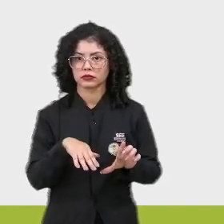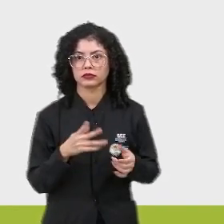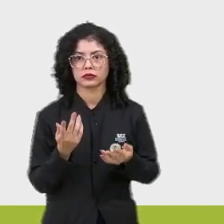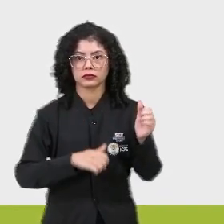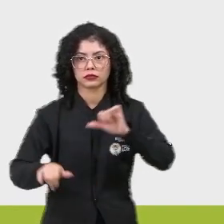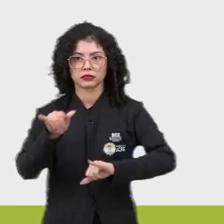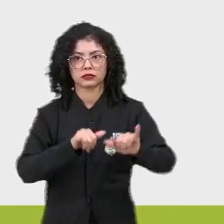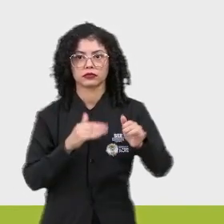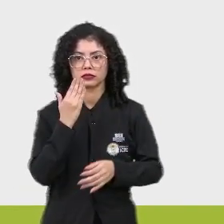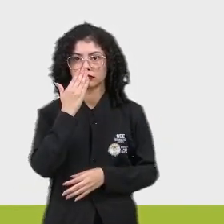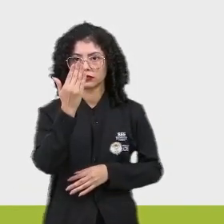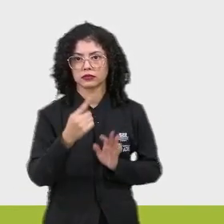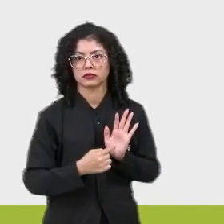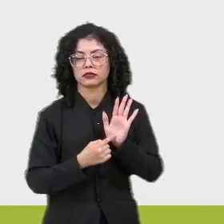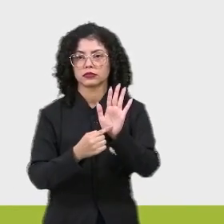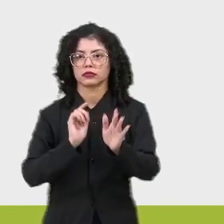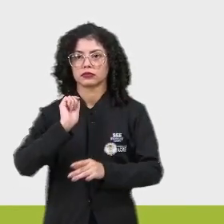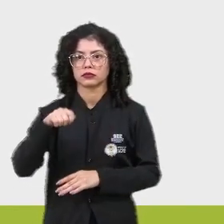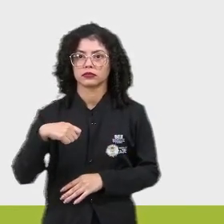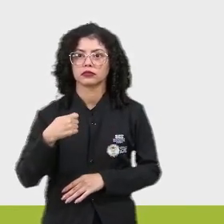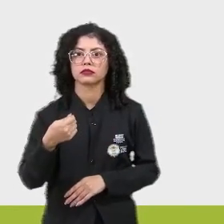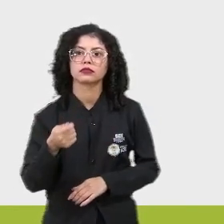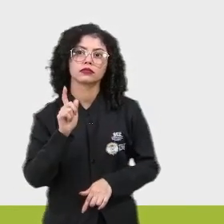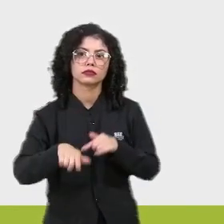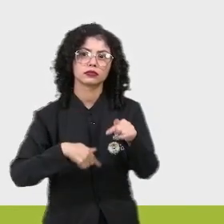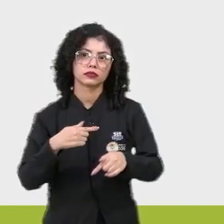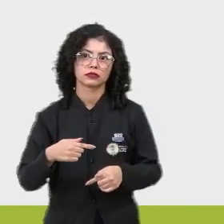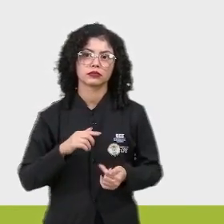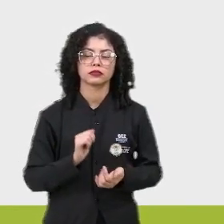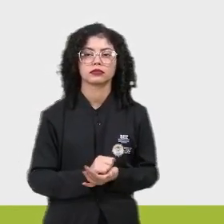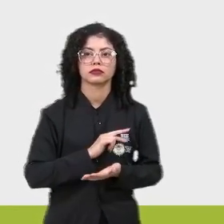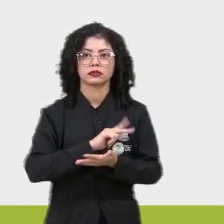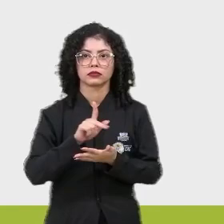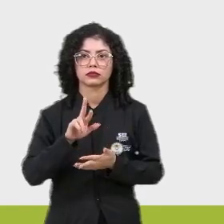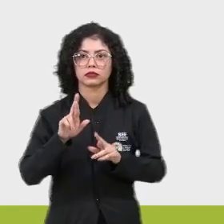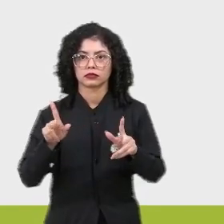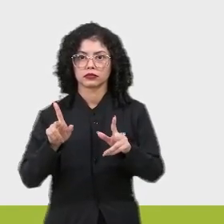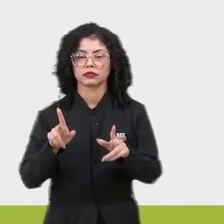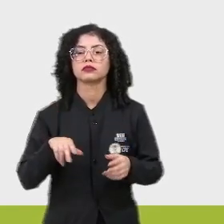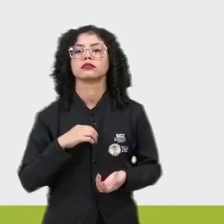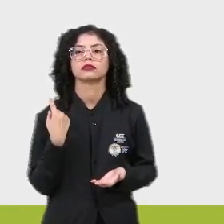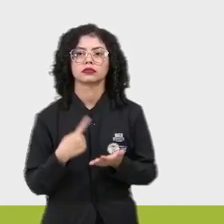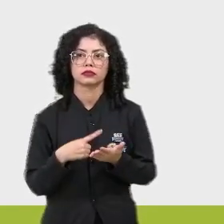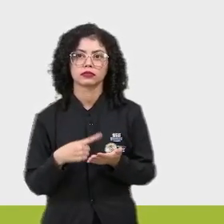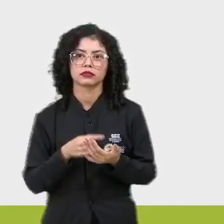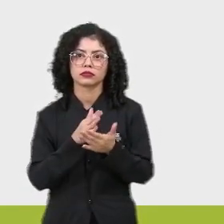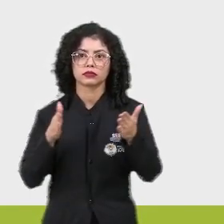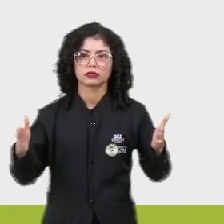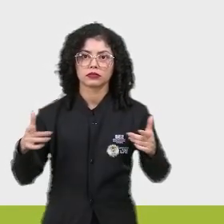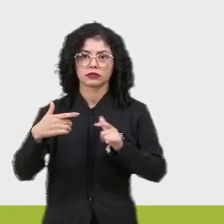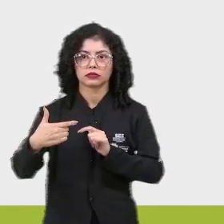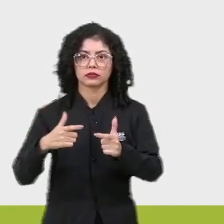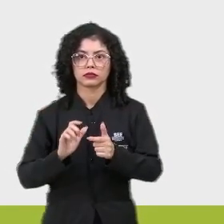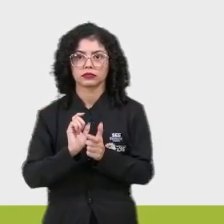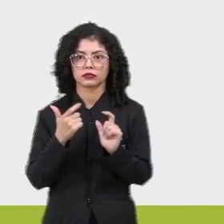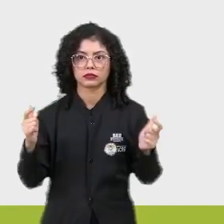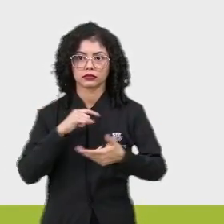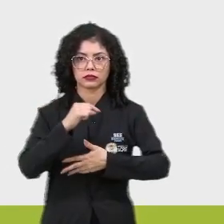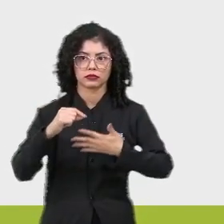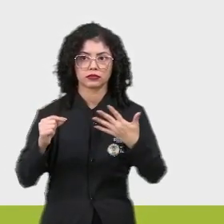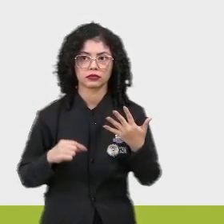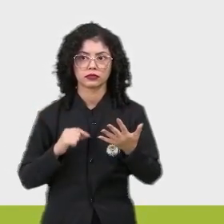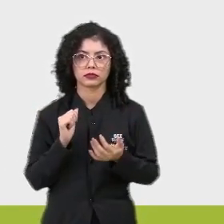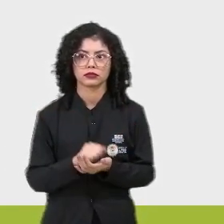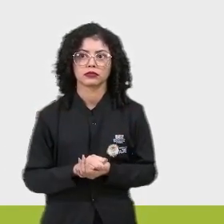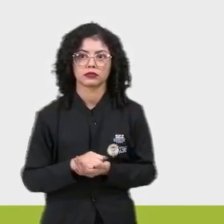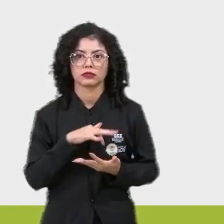tabela periódica a seguir, ela representa os símbolos químicos variando de tamanho de acordo com a abundância dos elementos